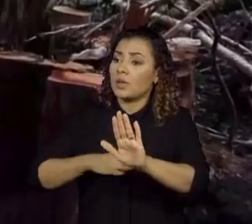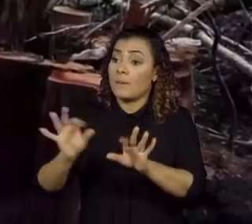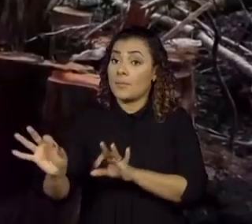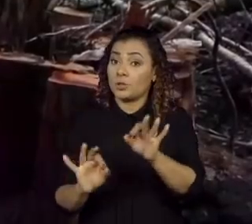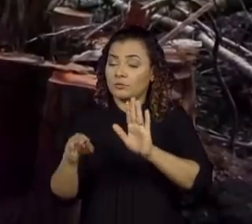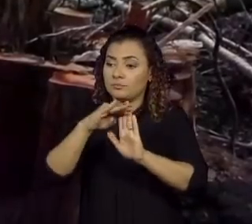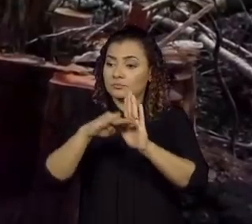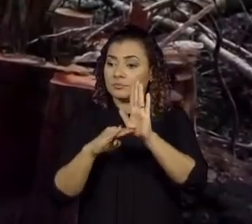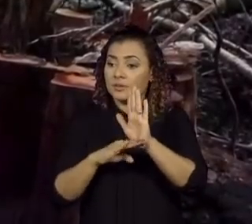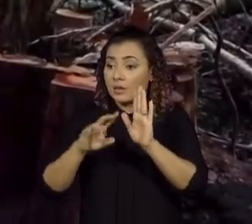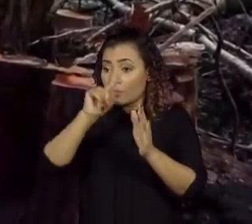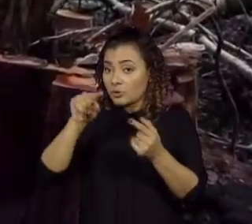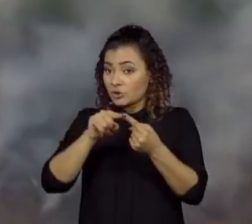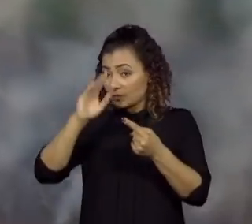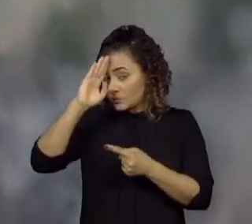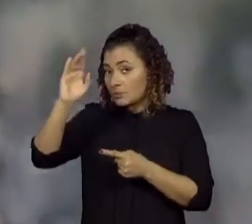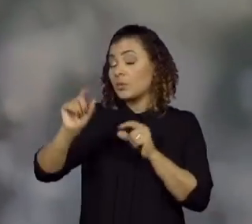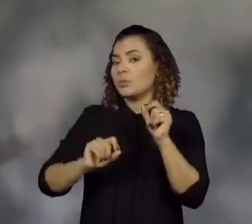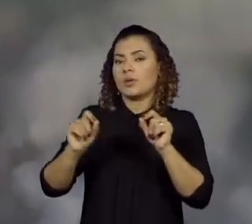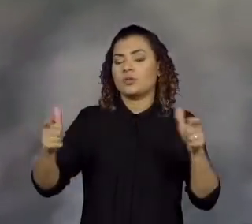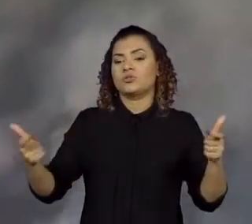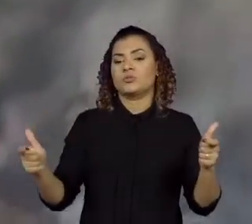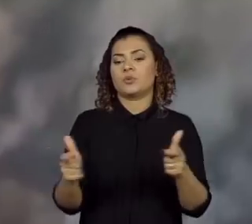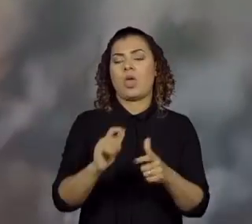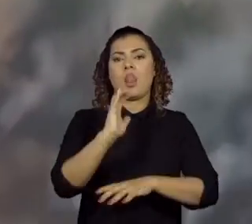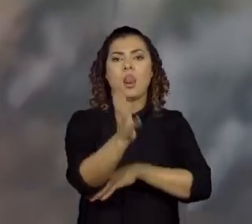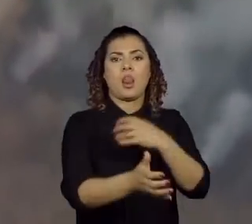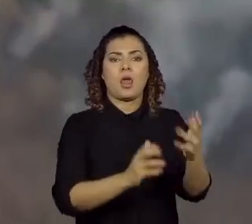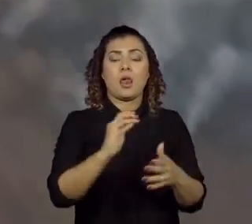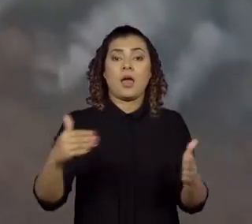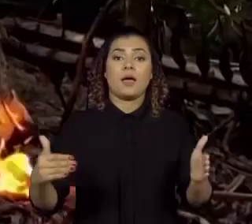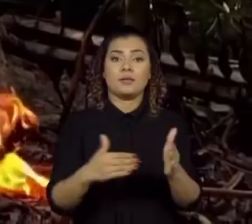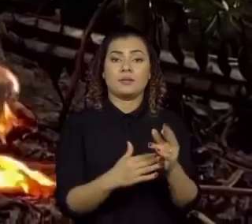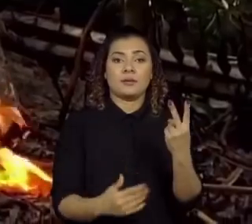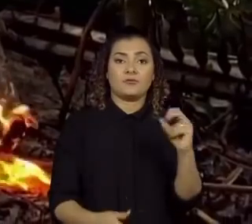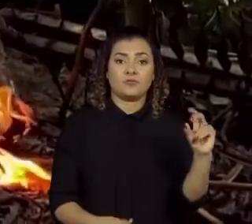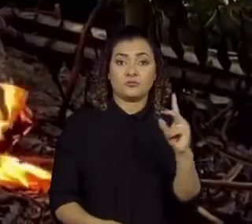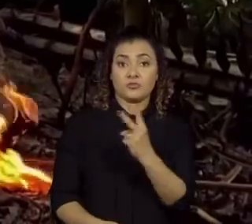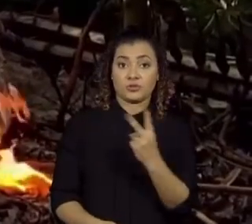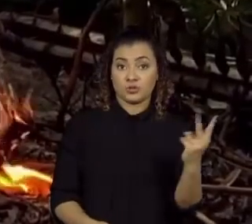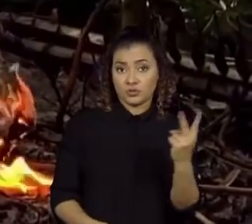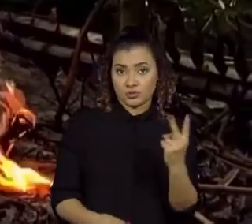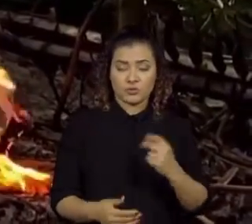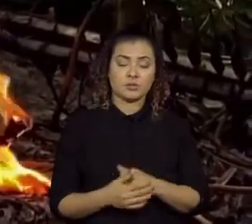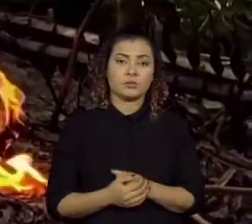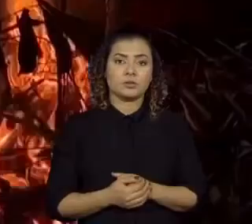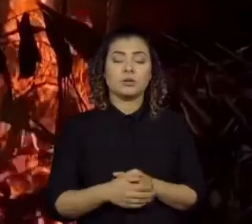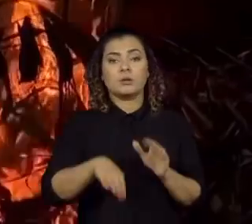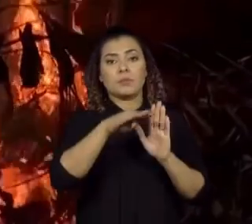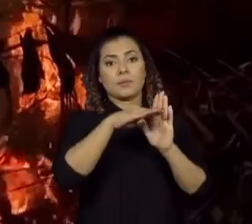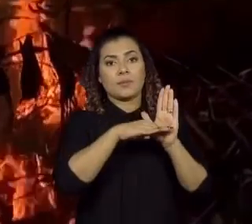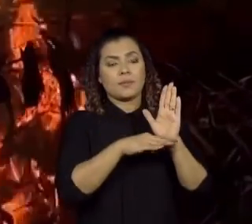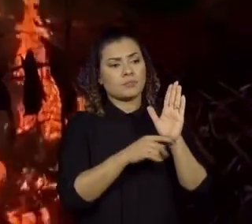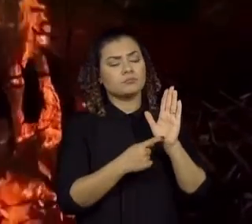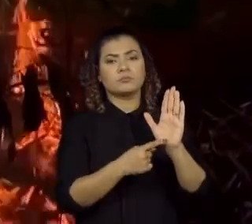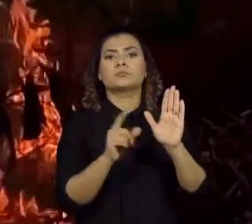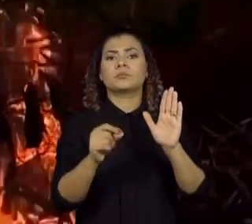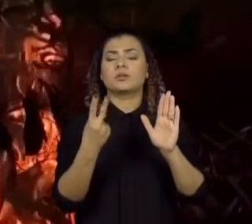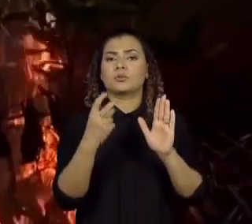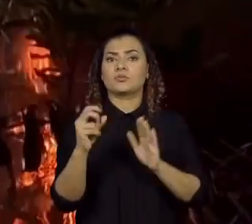que o objetivo é diminuir a devastação até 2022, aos níveis registrados